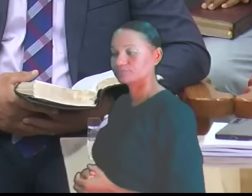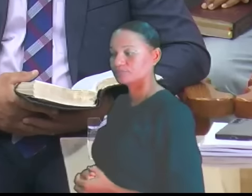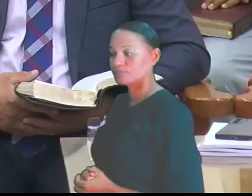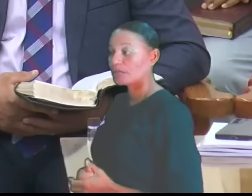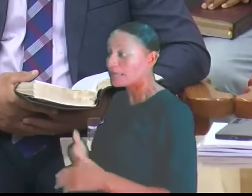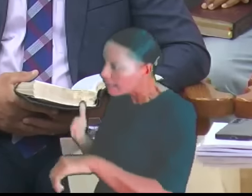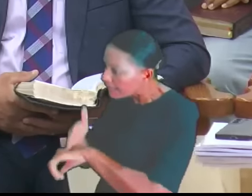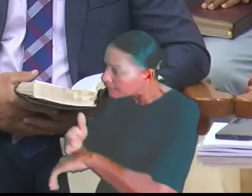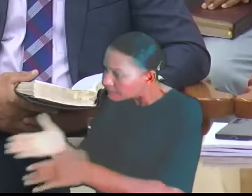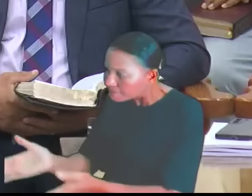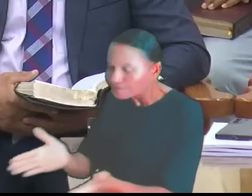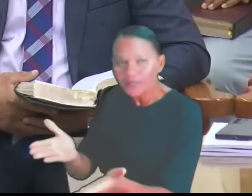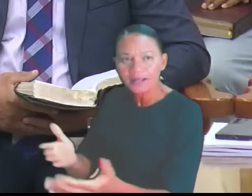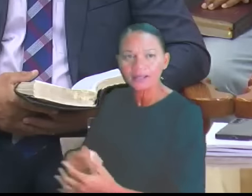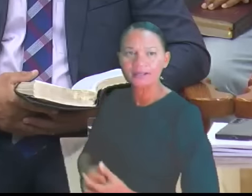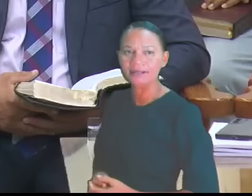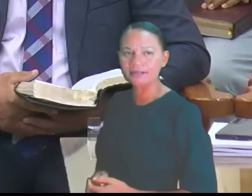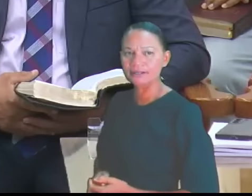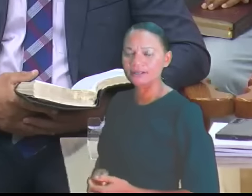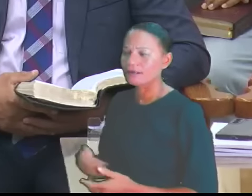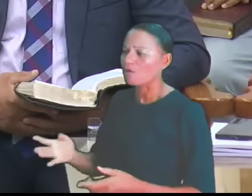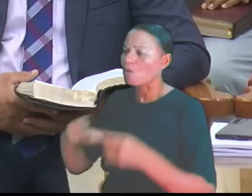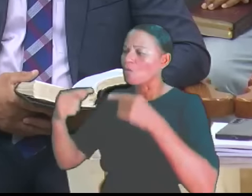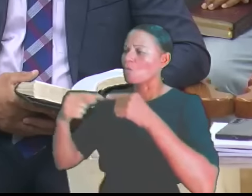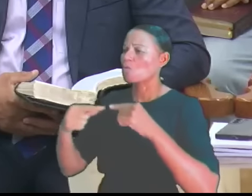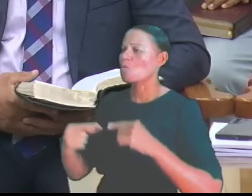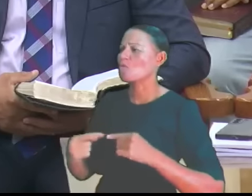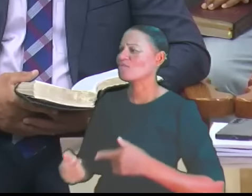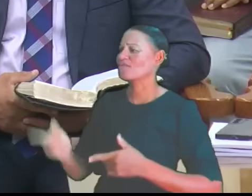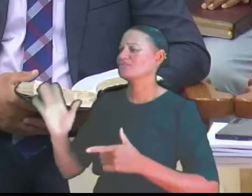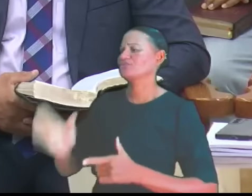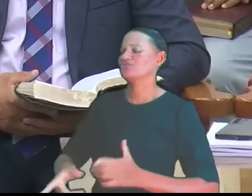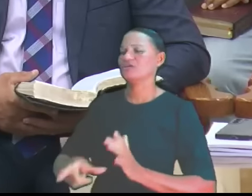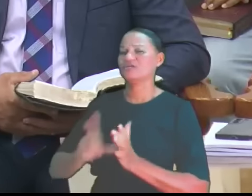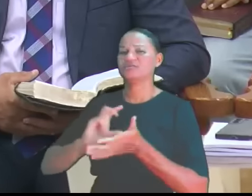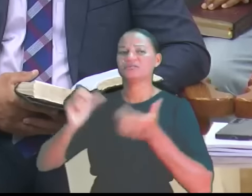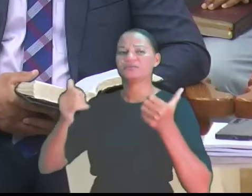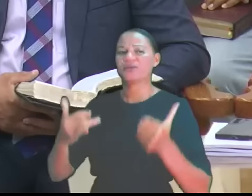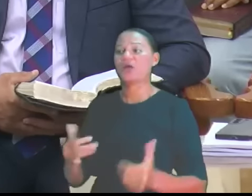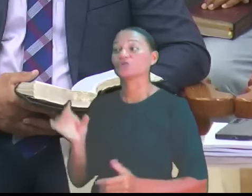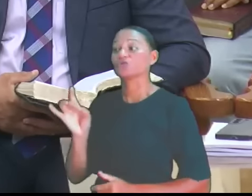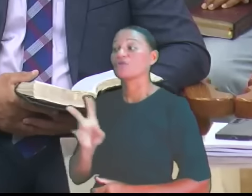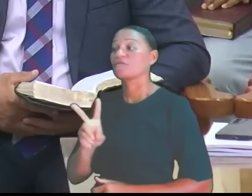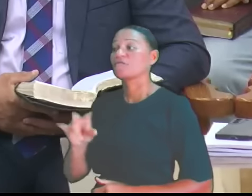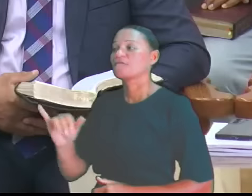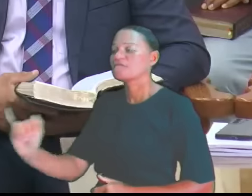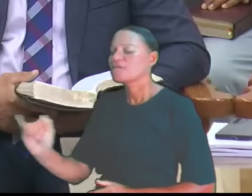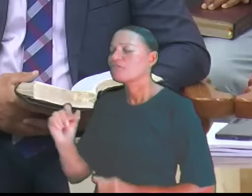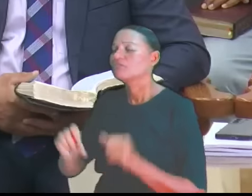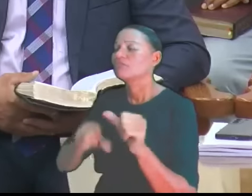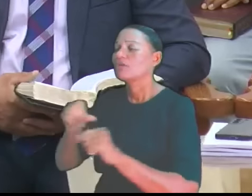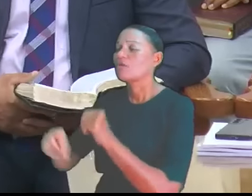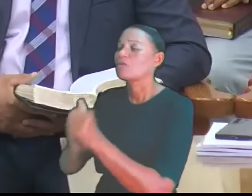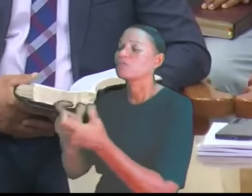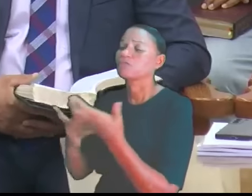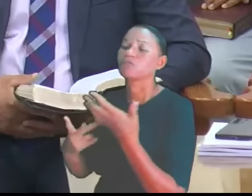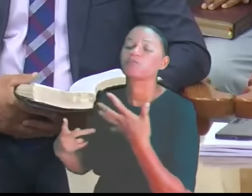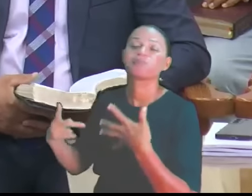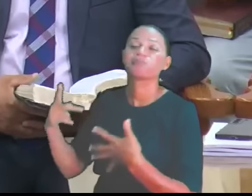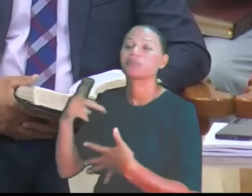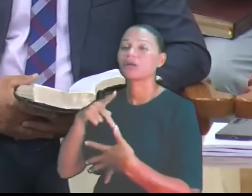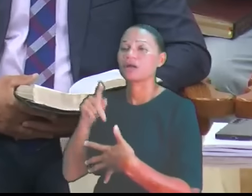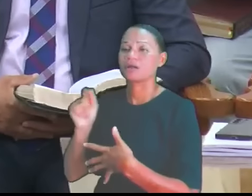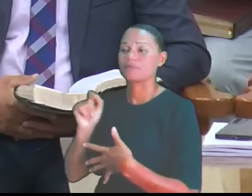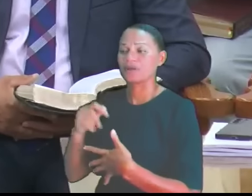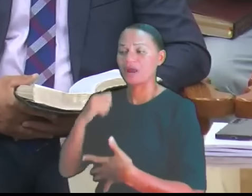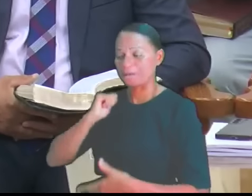entra lá, faz conforme a senhora falou. A senhora só vai mudar as prioridades. A prioridade da senhora hoje não é a